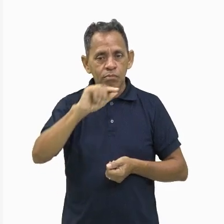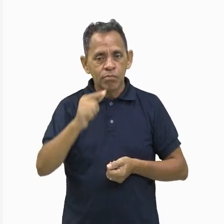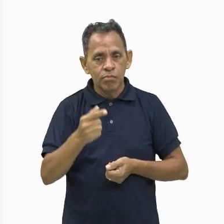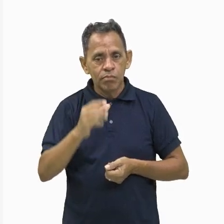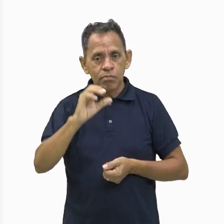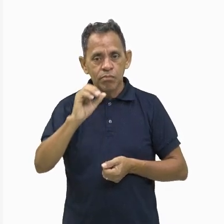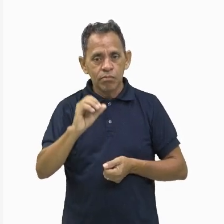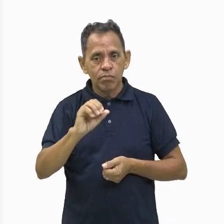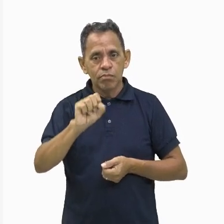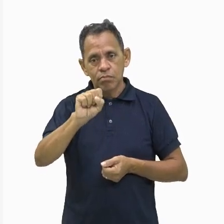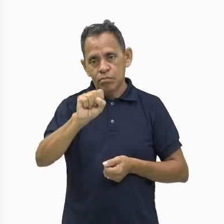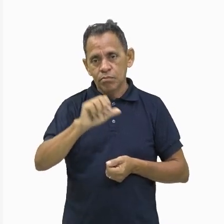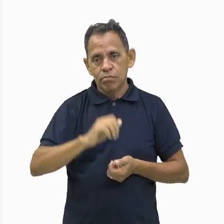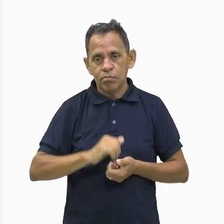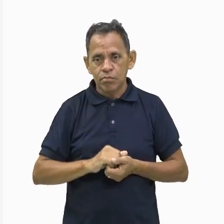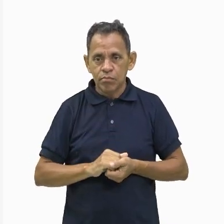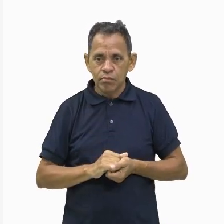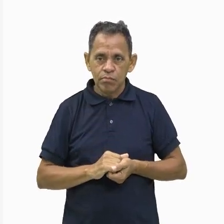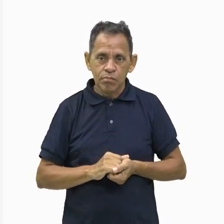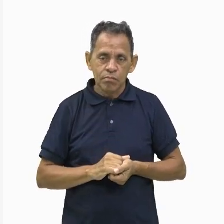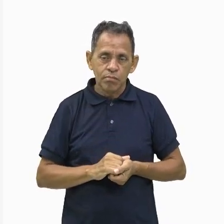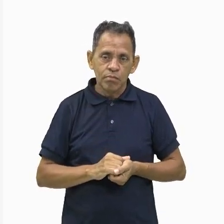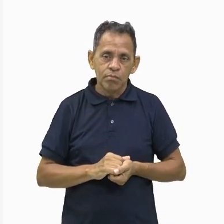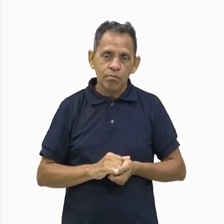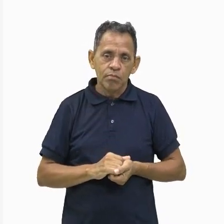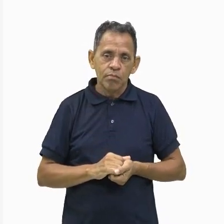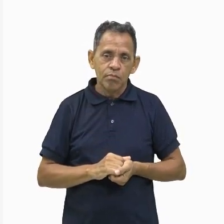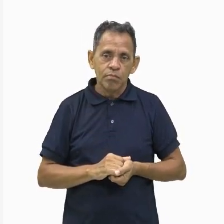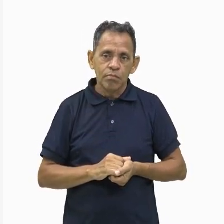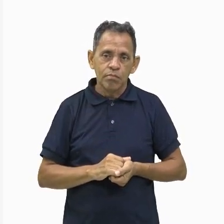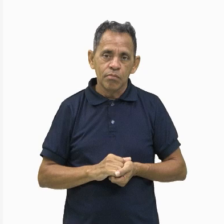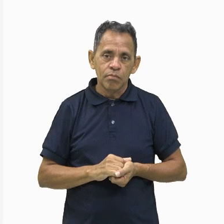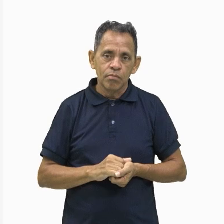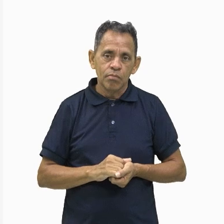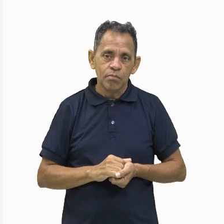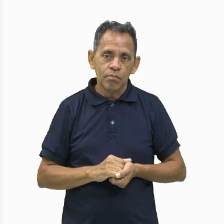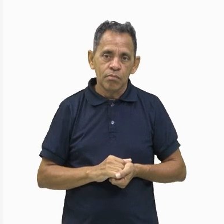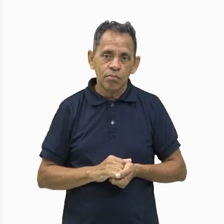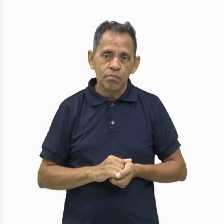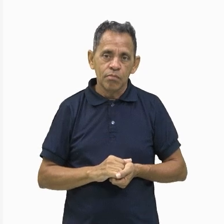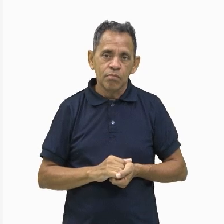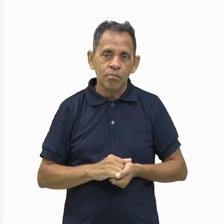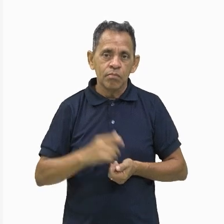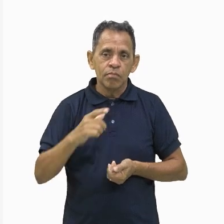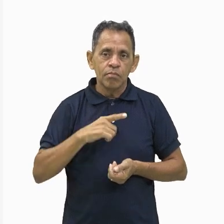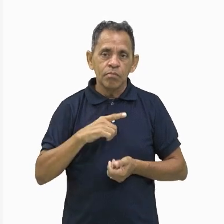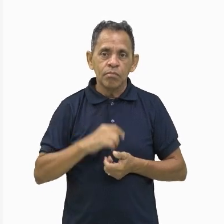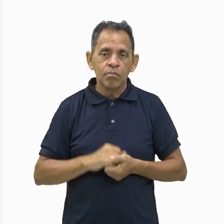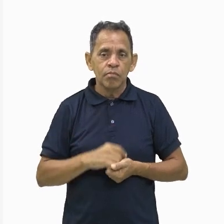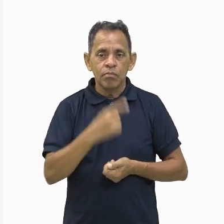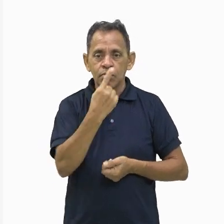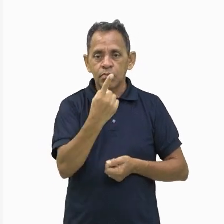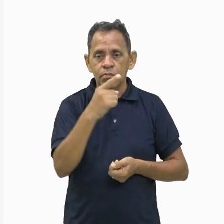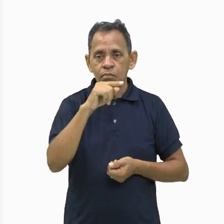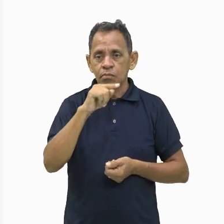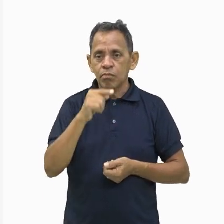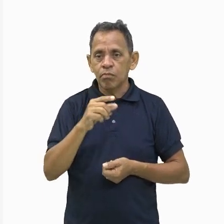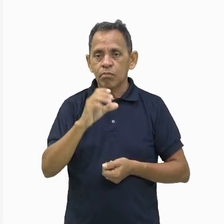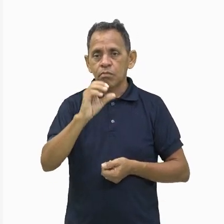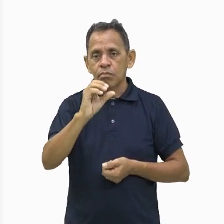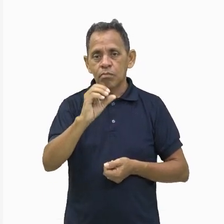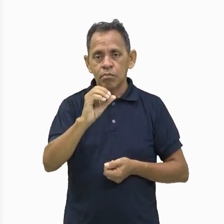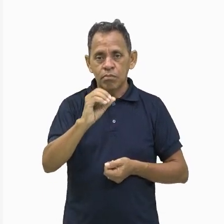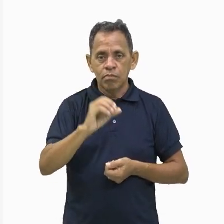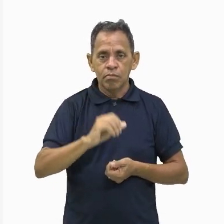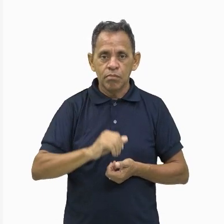0,08. Fazendo essa conta, 1 mais 1,08, nós temos 1,08. Com